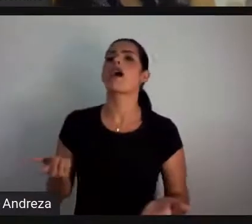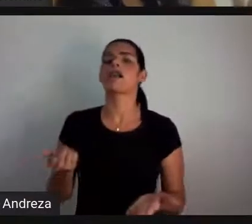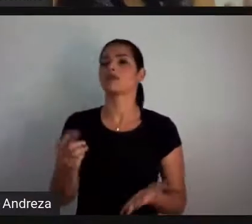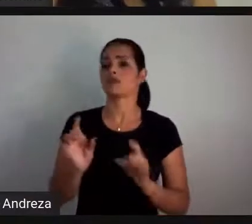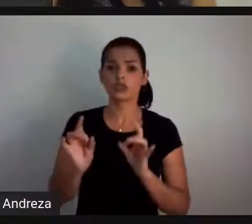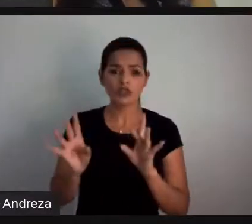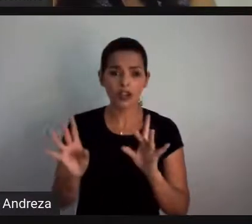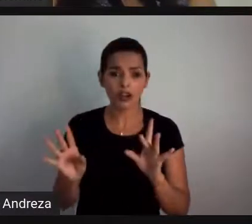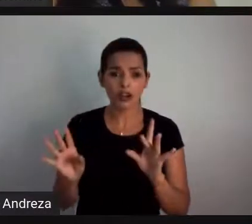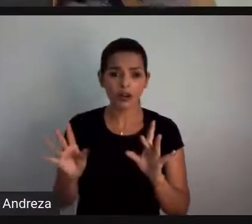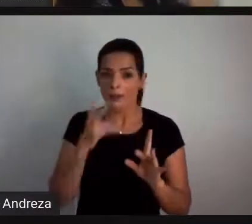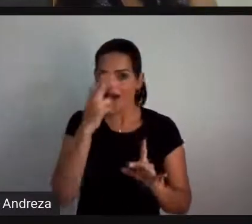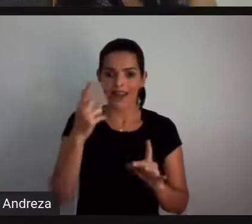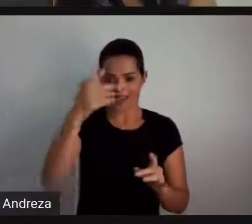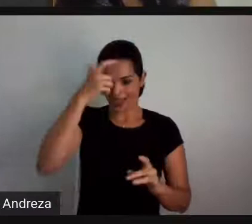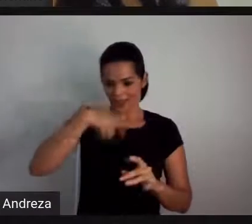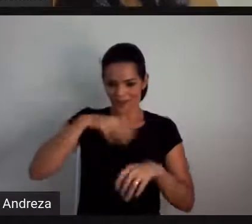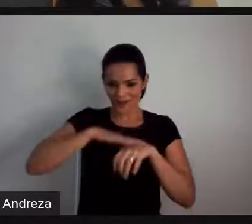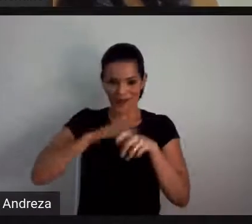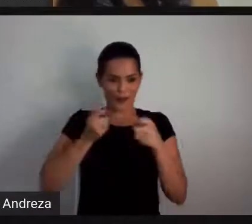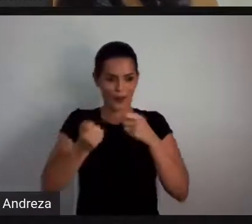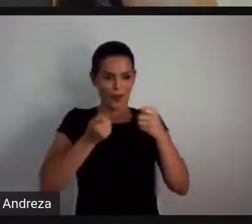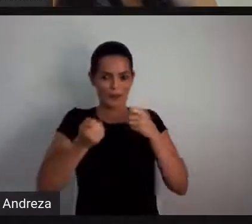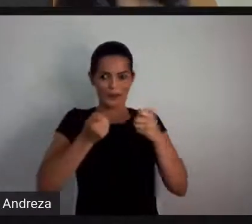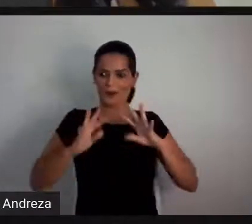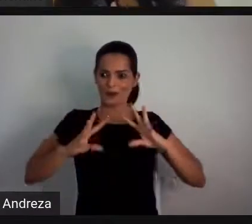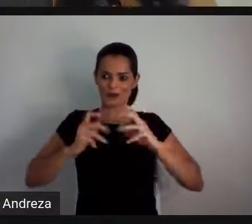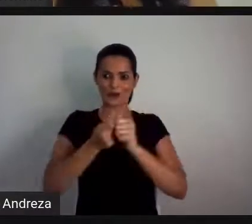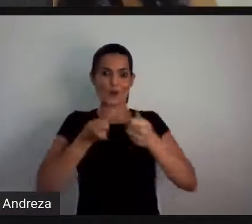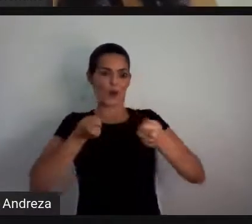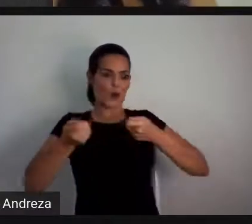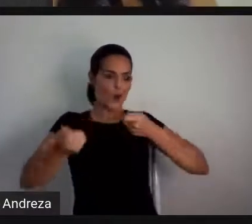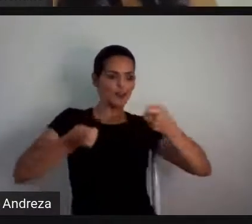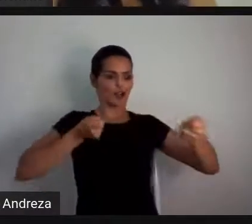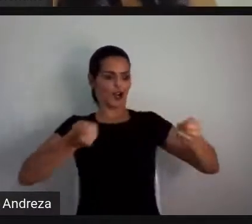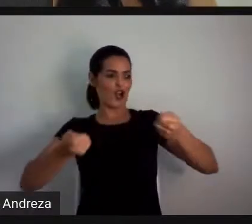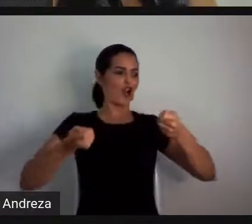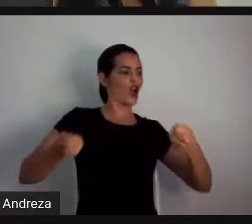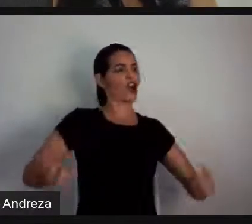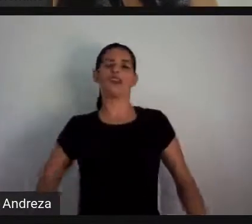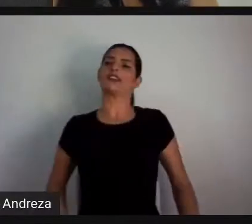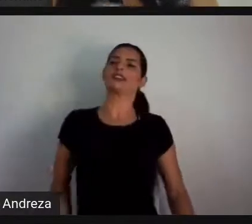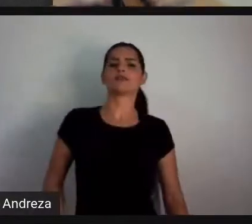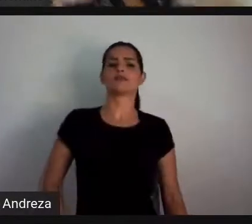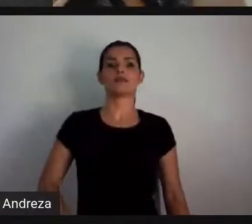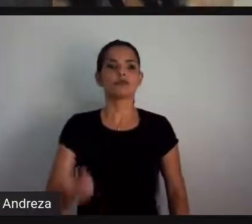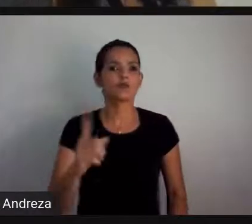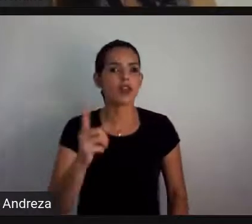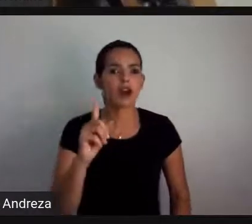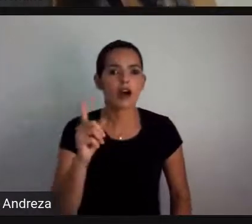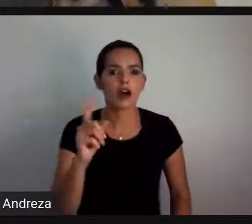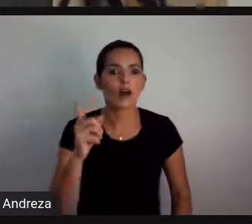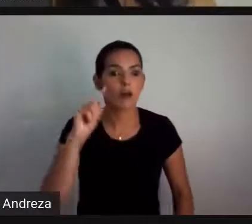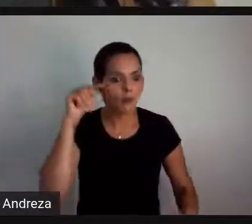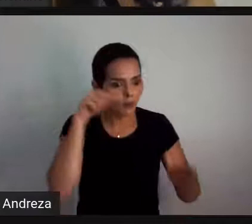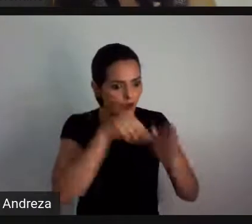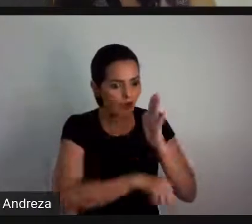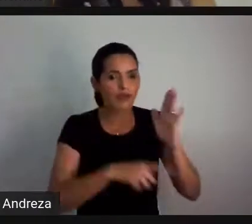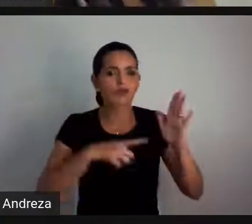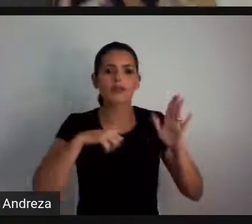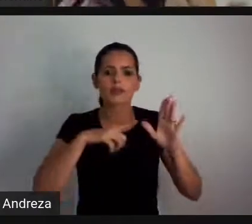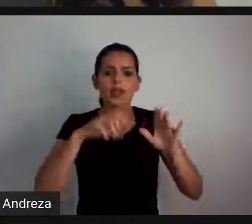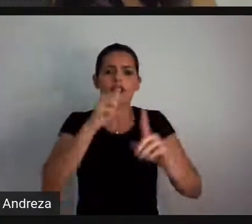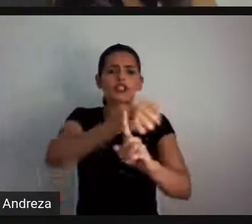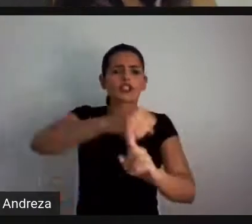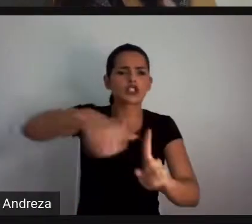eu vou comprar isso, vou comprar aquilo, parece que a gente está no controle da situação total, mas a coisa é muito mais profunda, né?